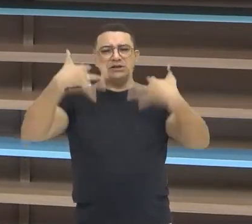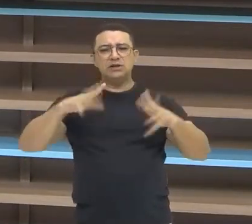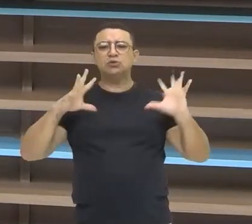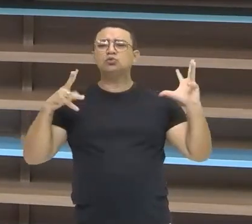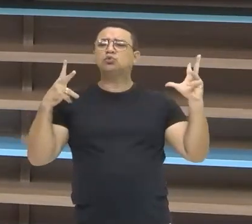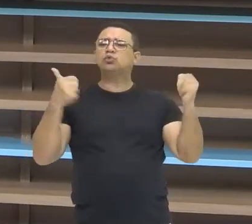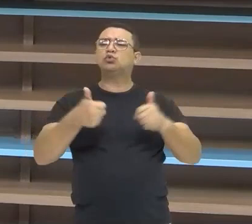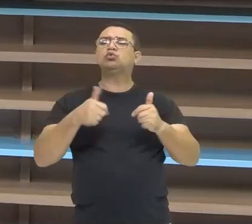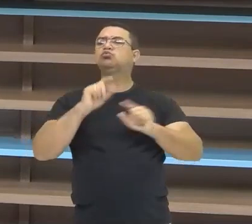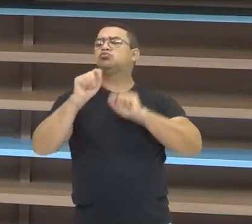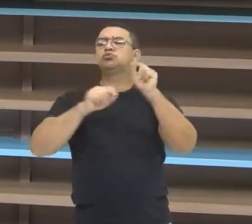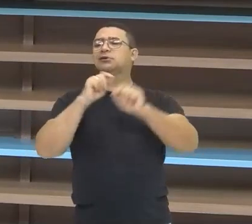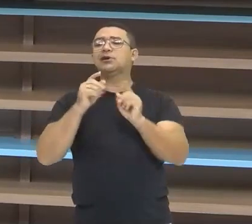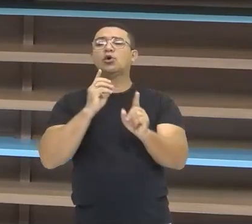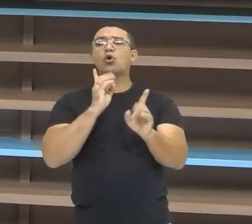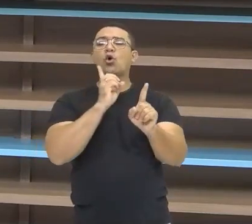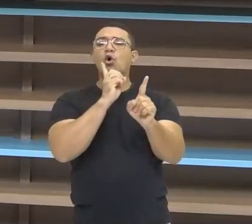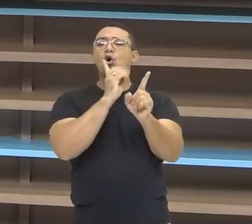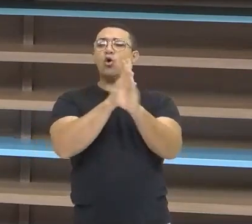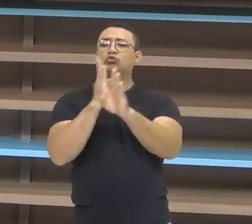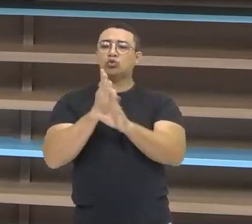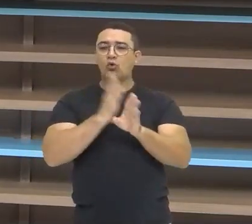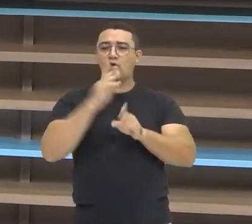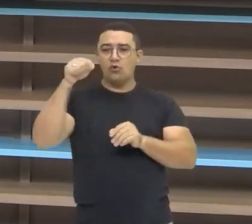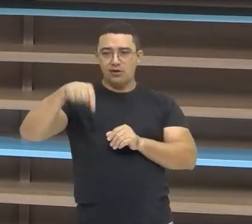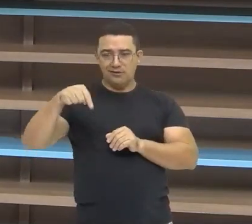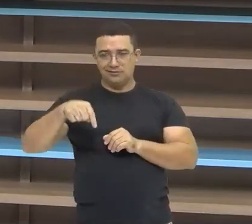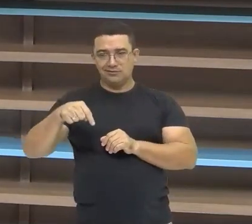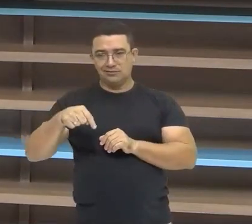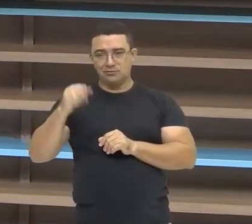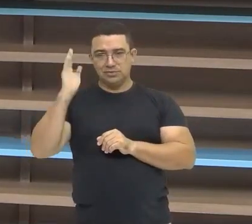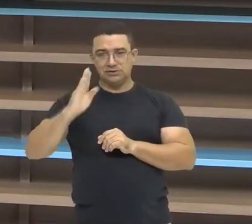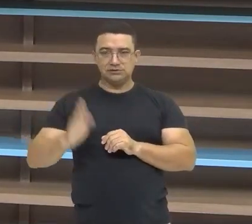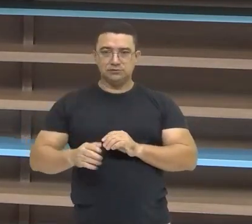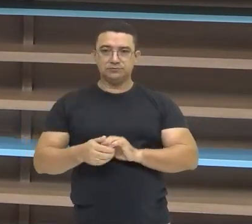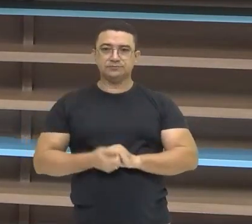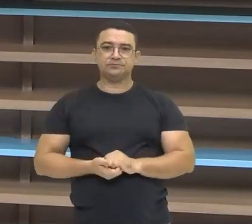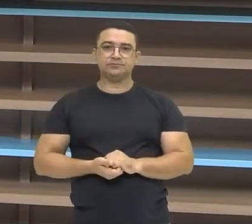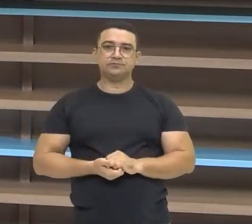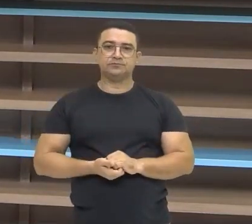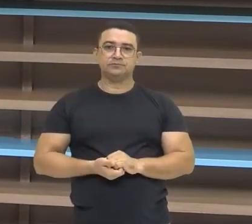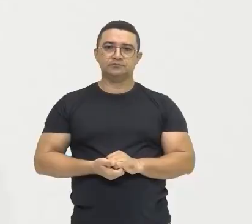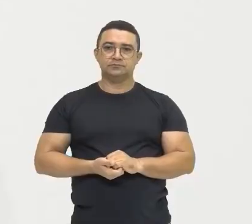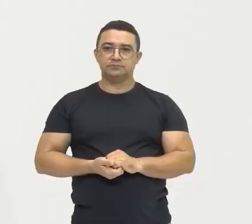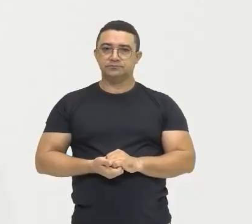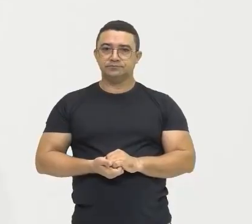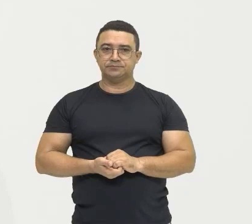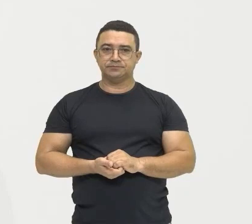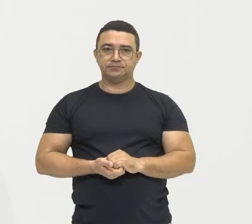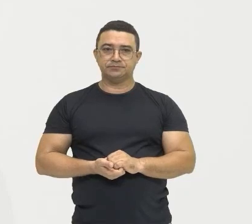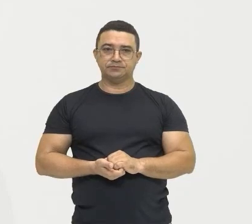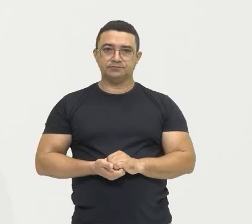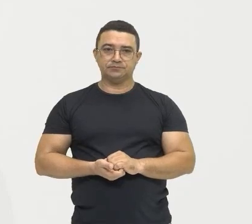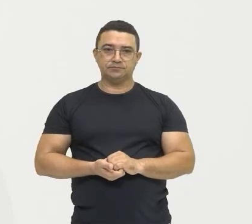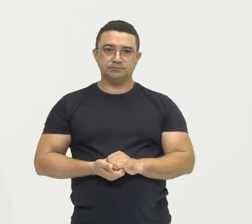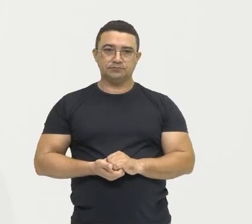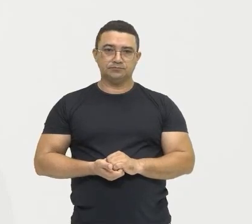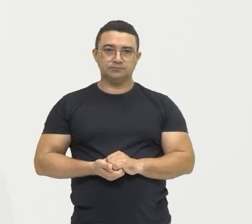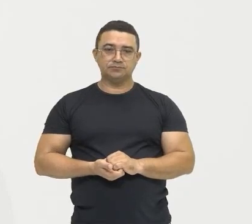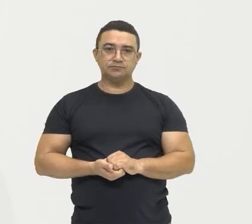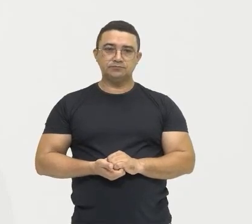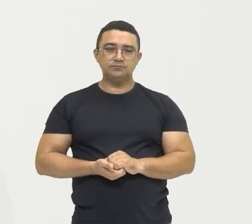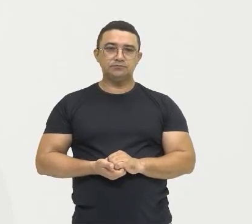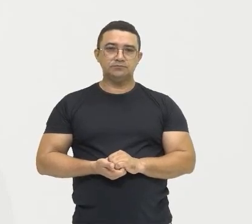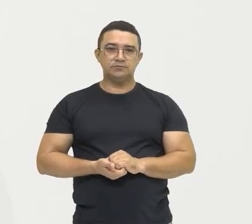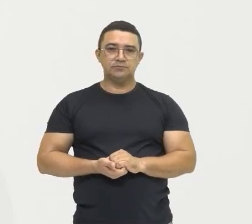América, né? A América como um todo. Então, seguindo, né? E ele vai descrever tudo, ó,